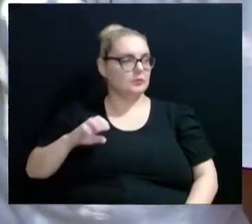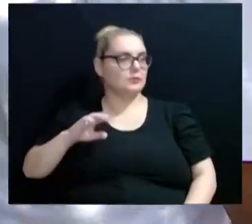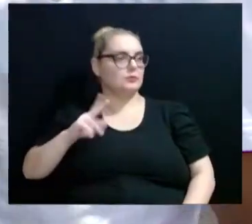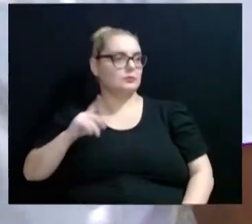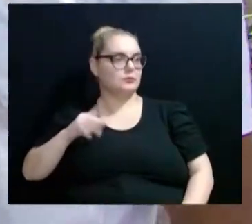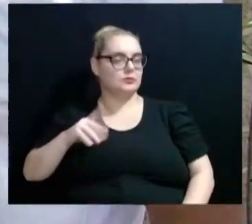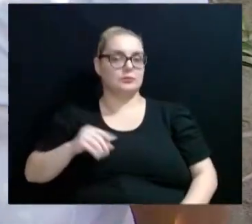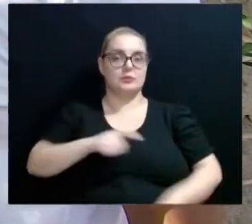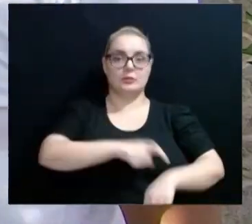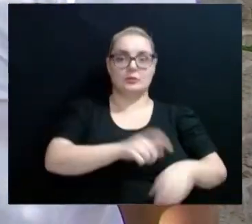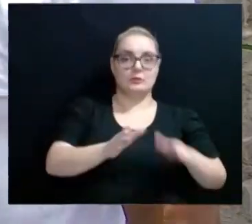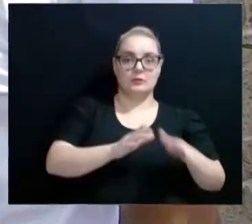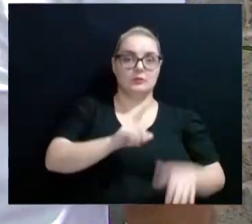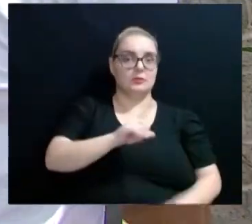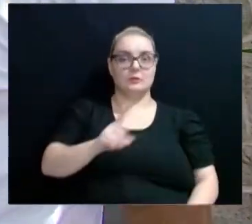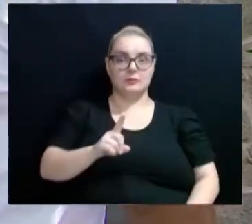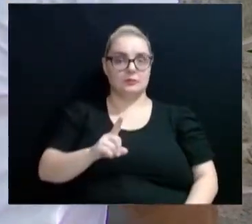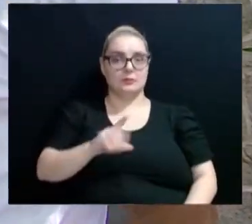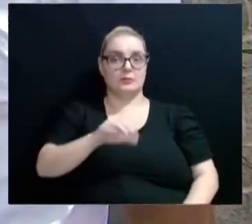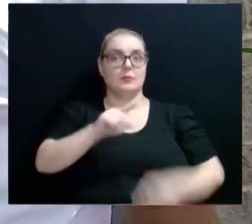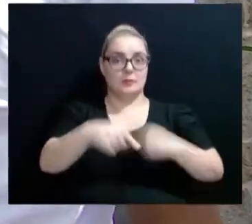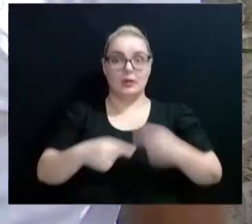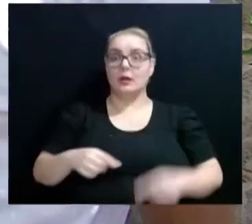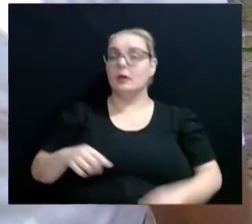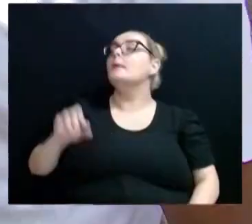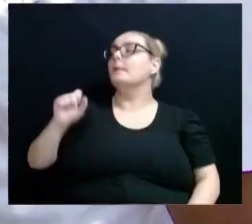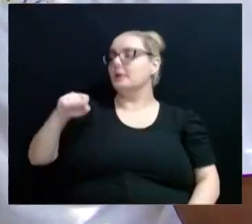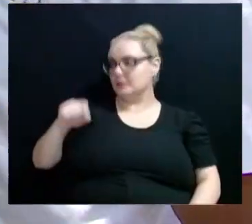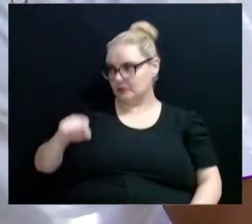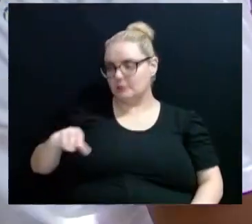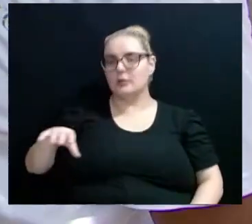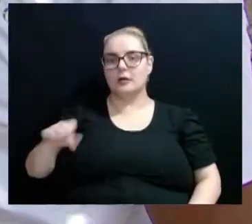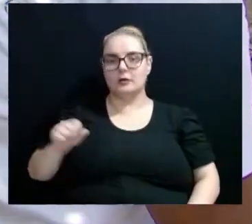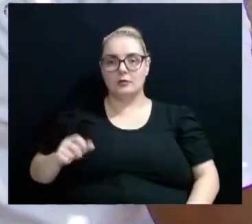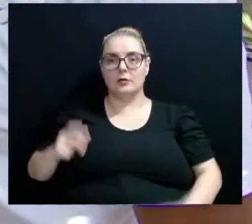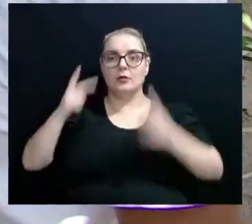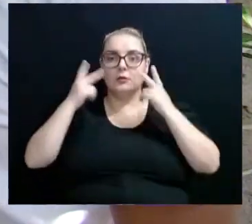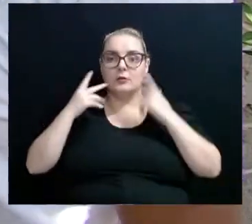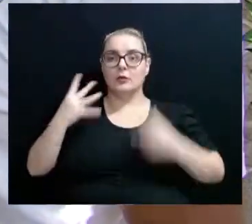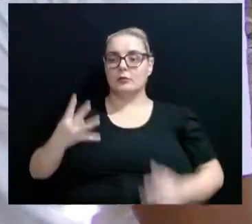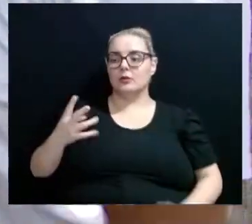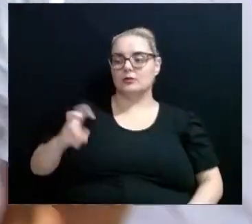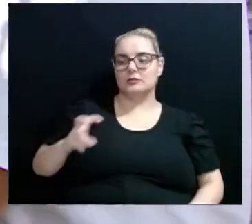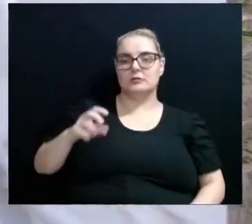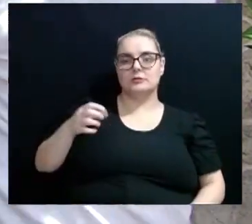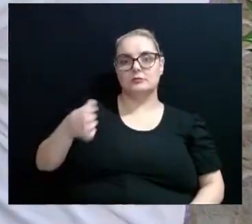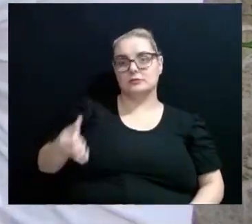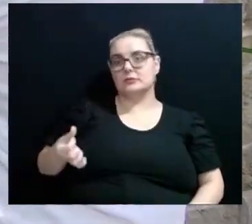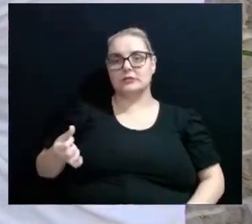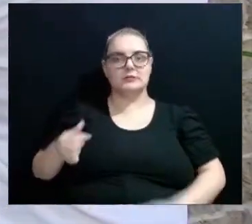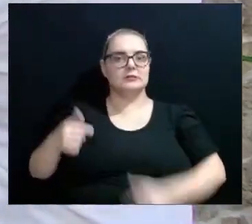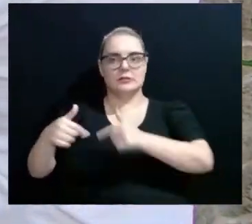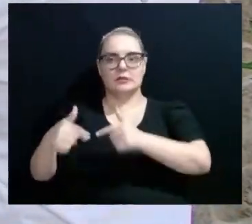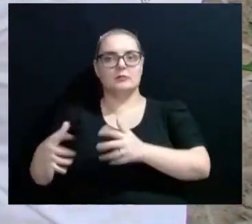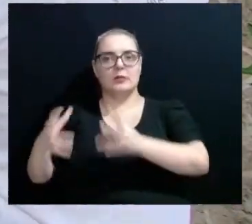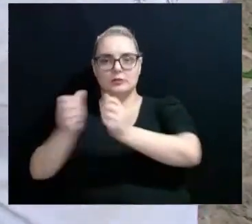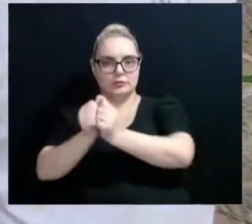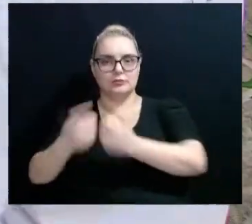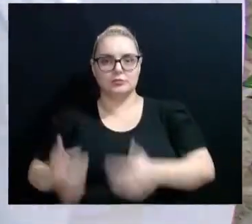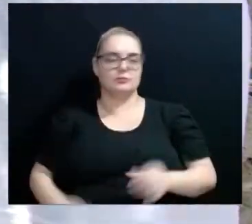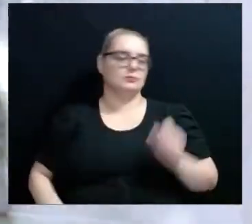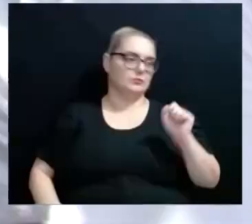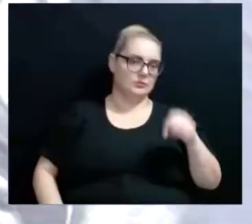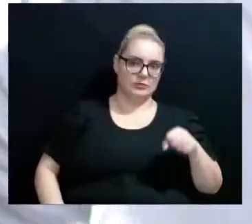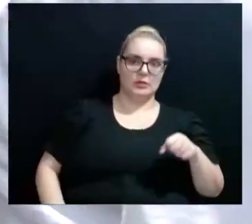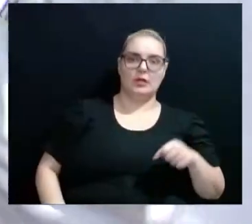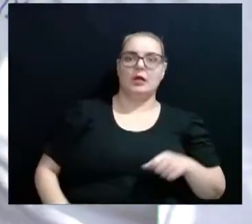de falar que teve essa turnê do Chico. Uhum, Nesse período, você não pega pegava. outra atividade ou pega? E como você Geralmente eu